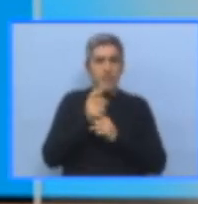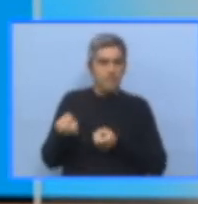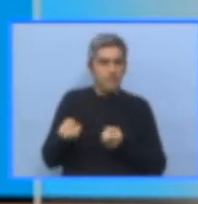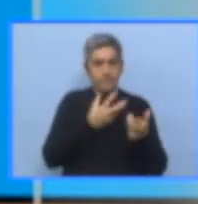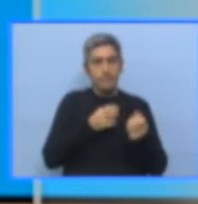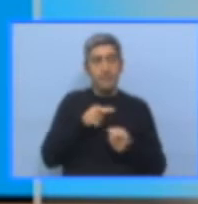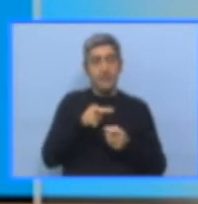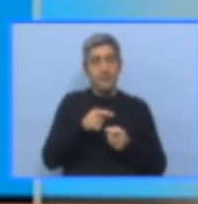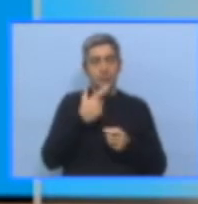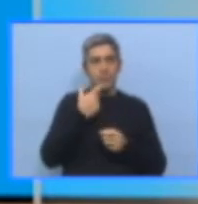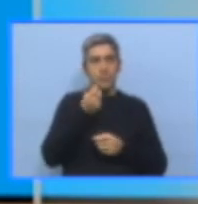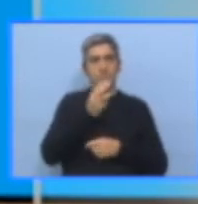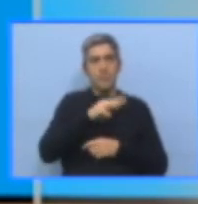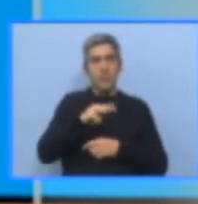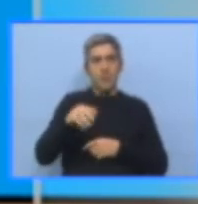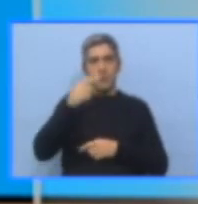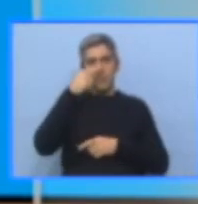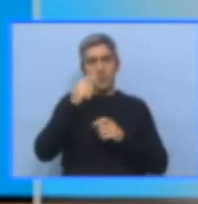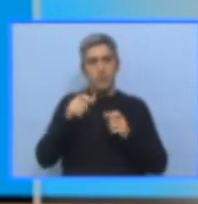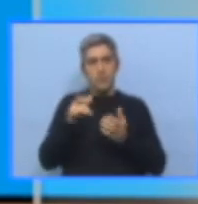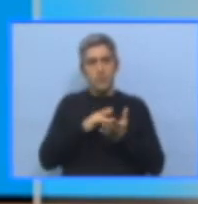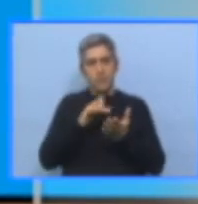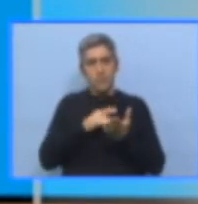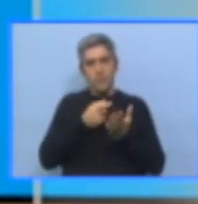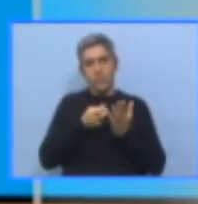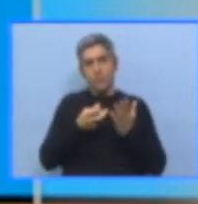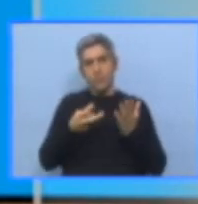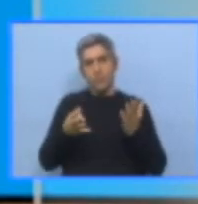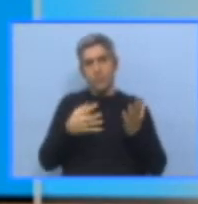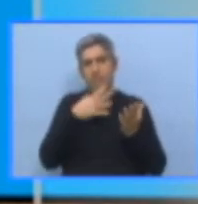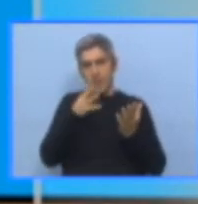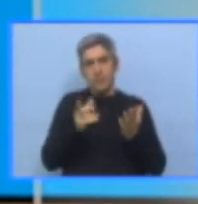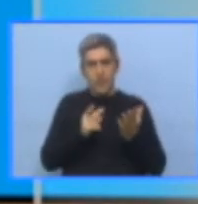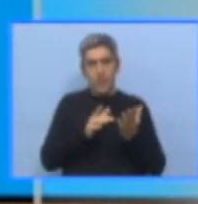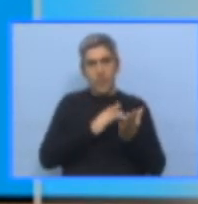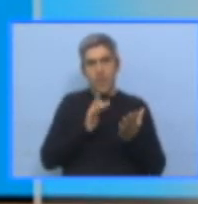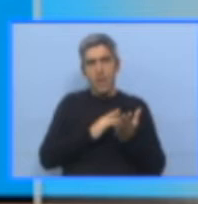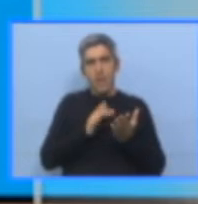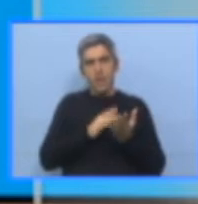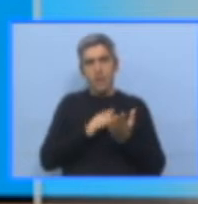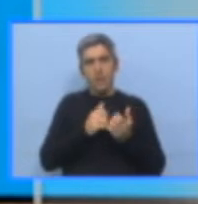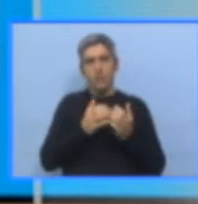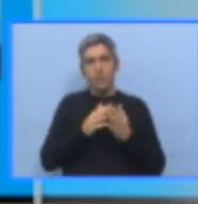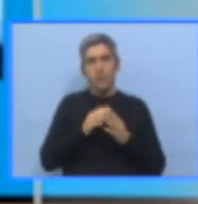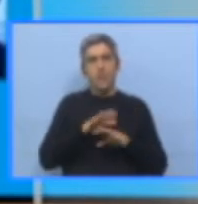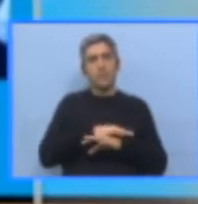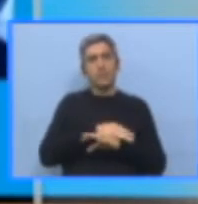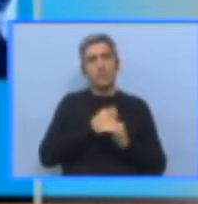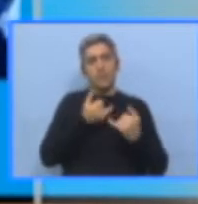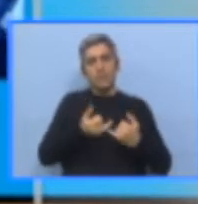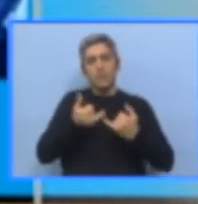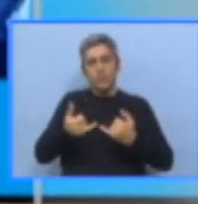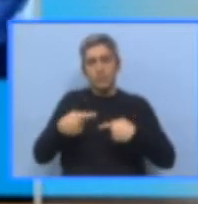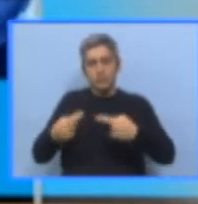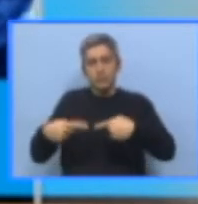esse estudo, esses milhares e milhares e milhares de páginas, mostravam isso mesmo através de todas as administrações. A